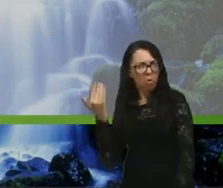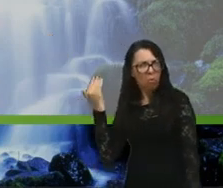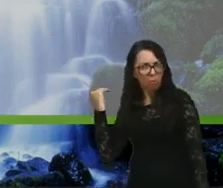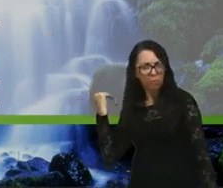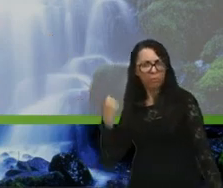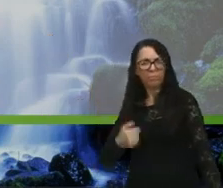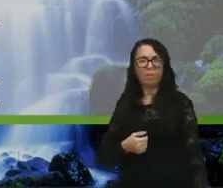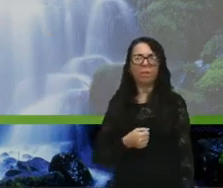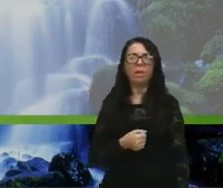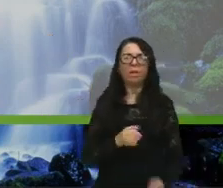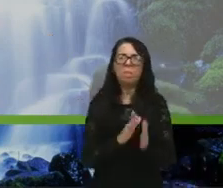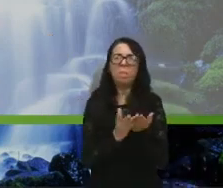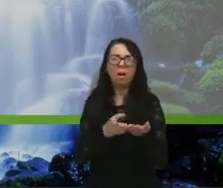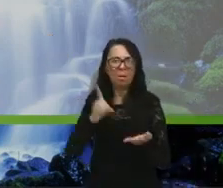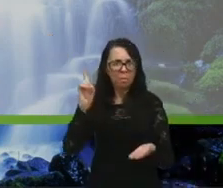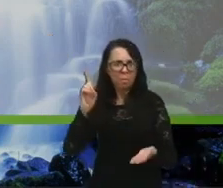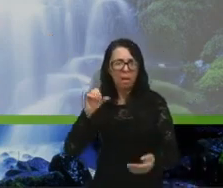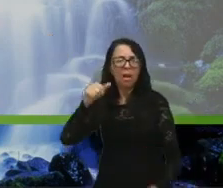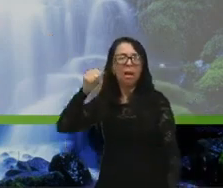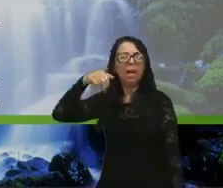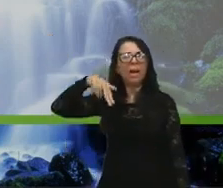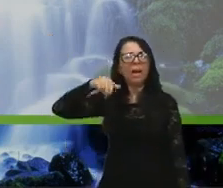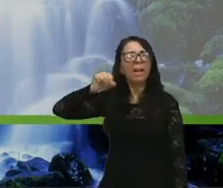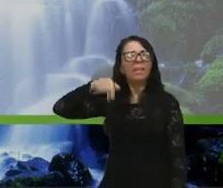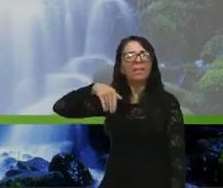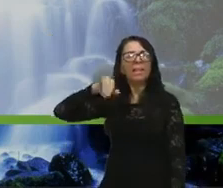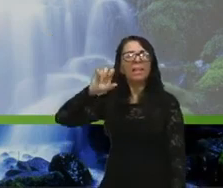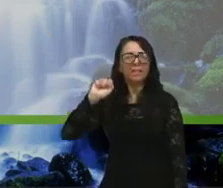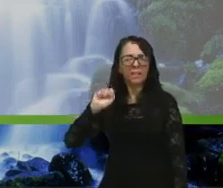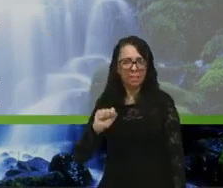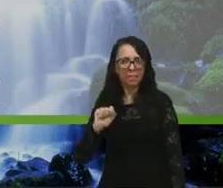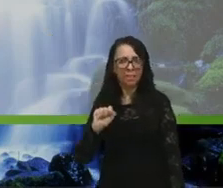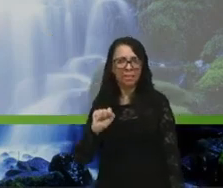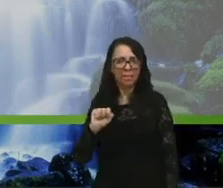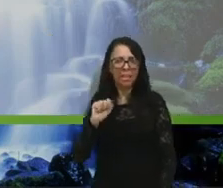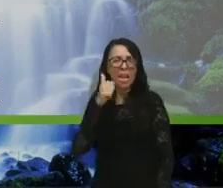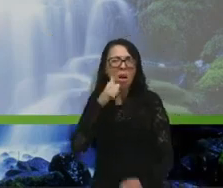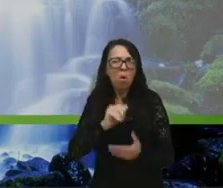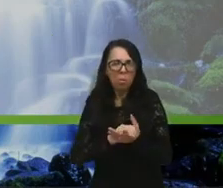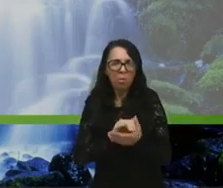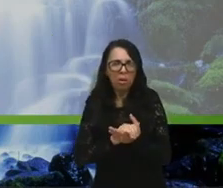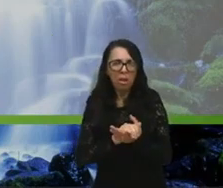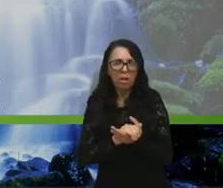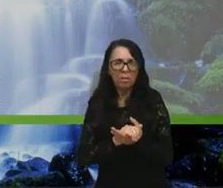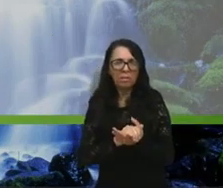os apóstolos, mentiram para o Espírito Santo.